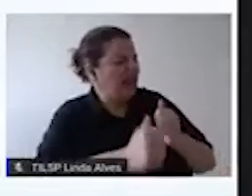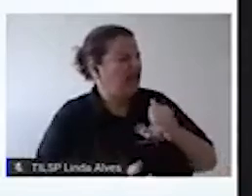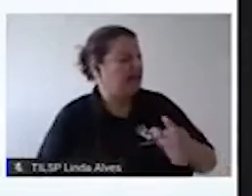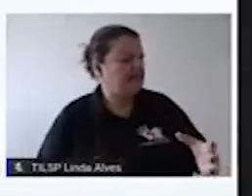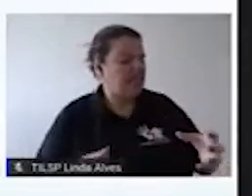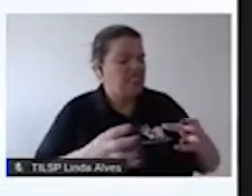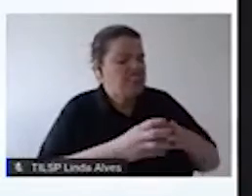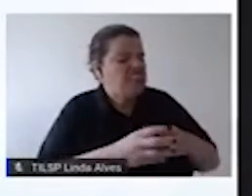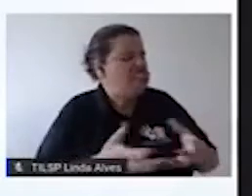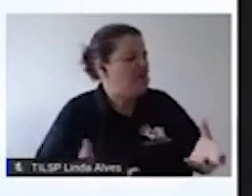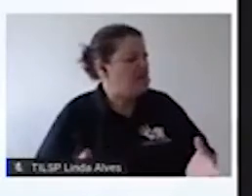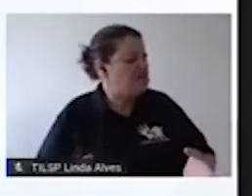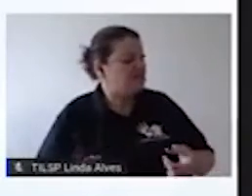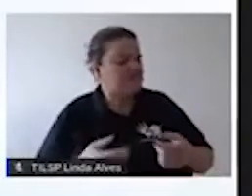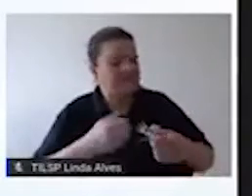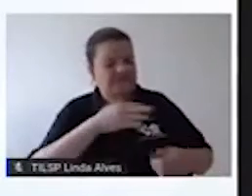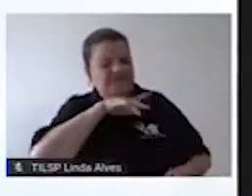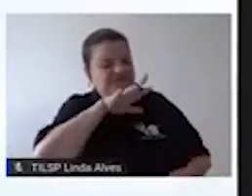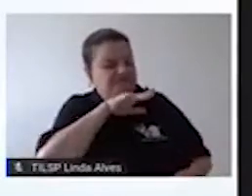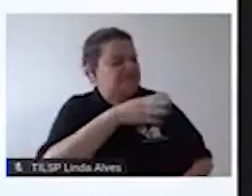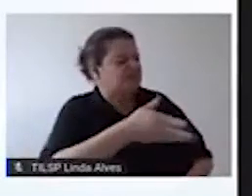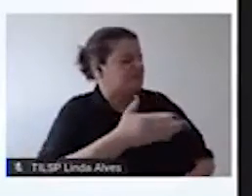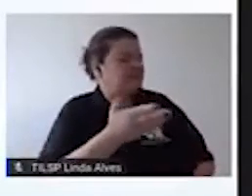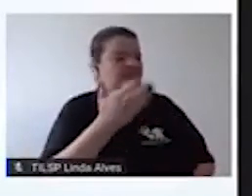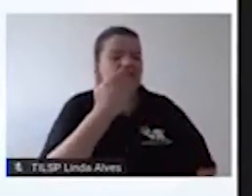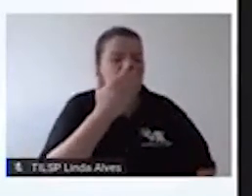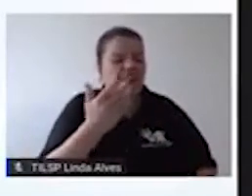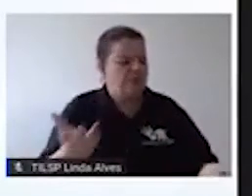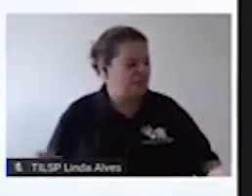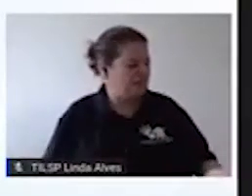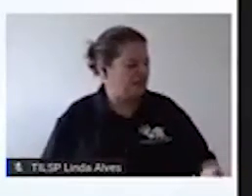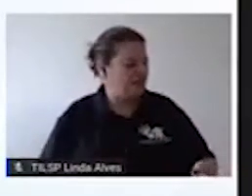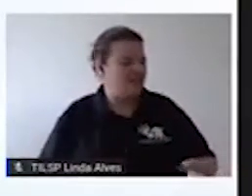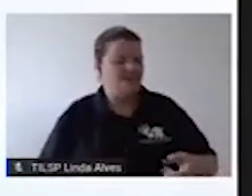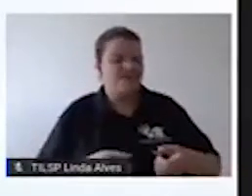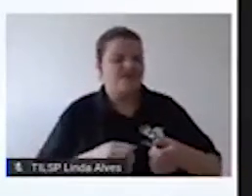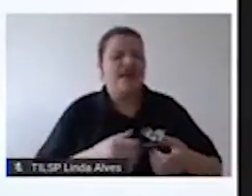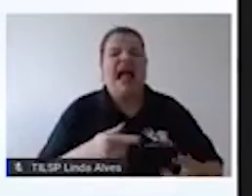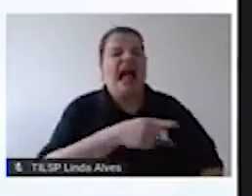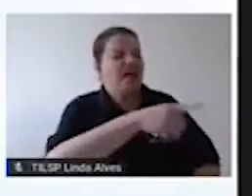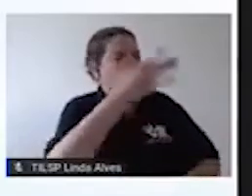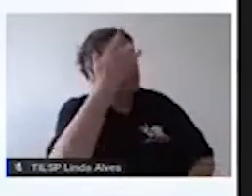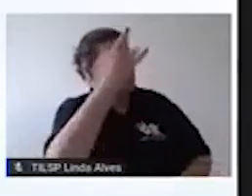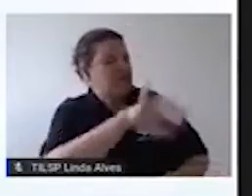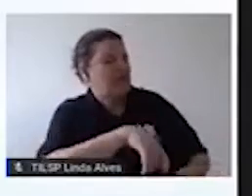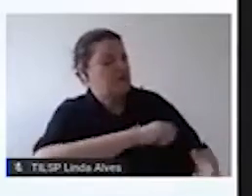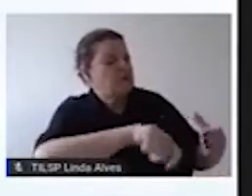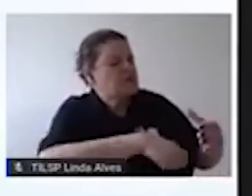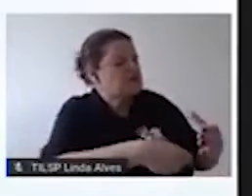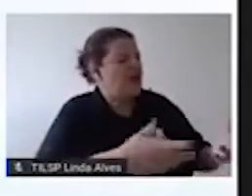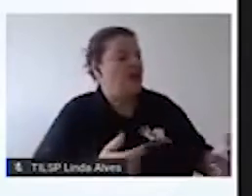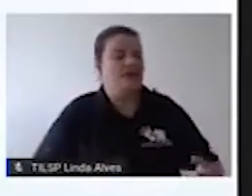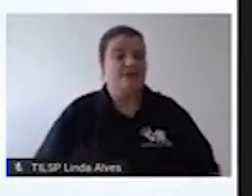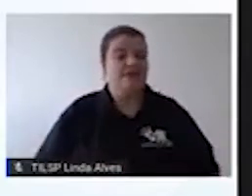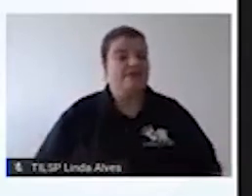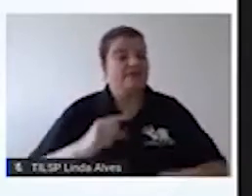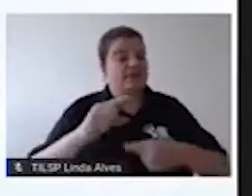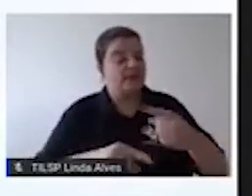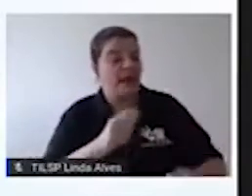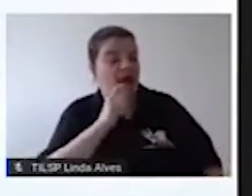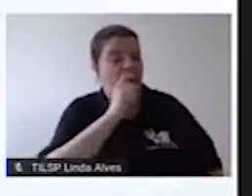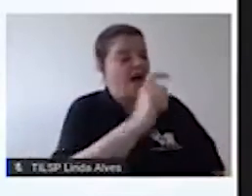junto, né? O arroz não ficou soltinho. Então, não sabe cozinhar, depois não